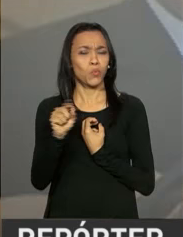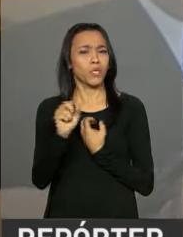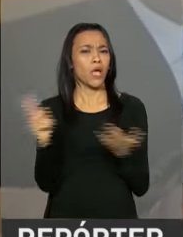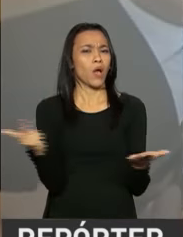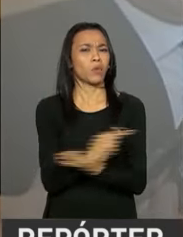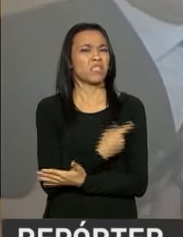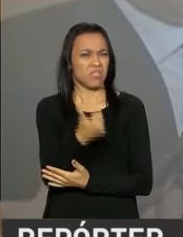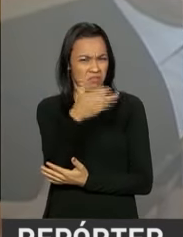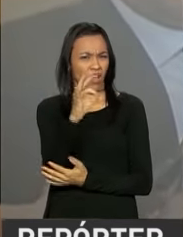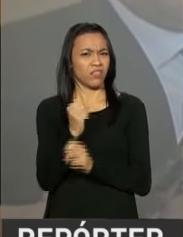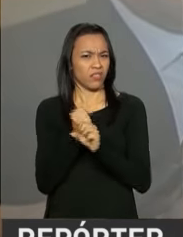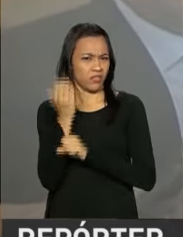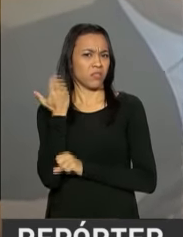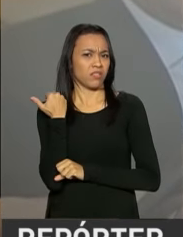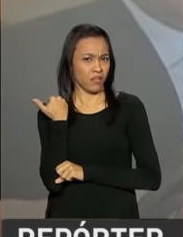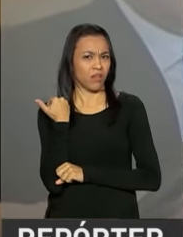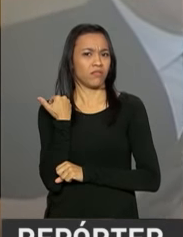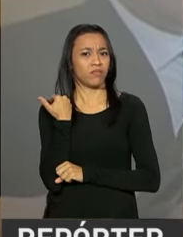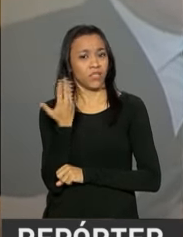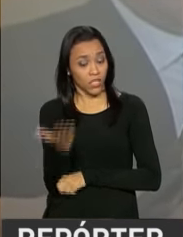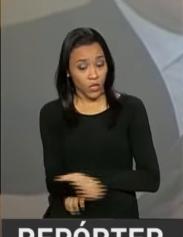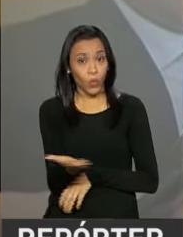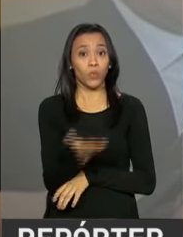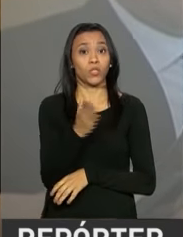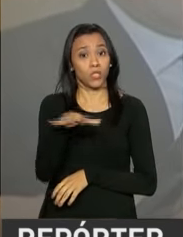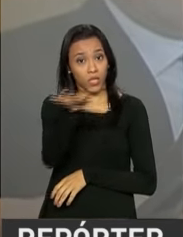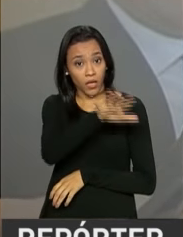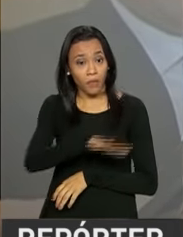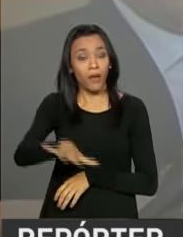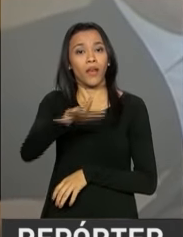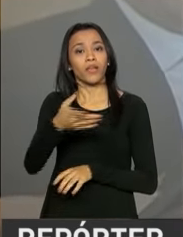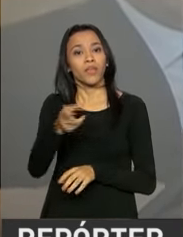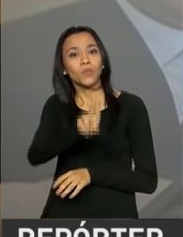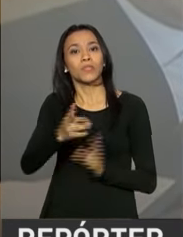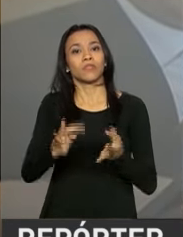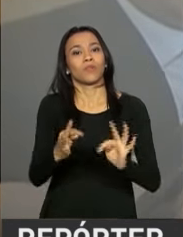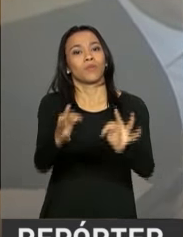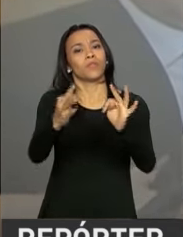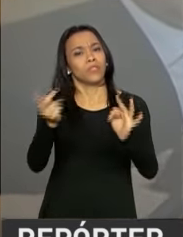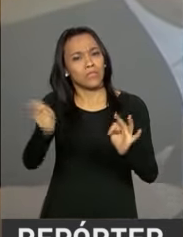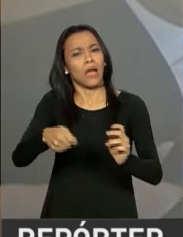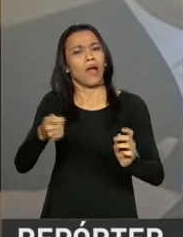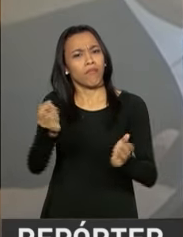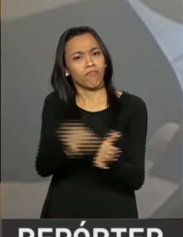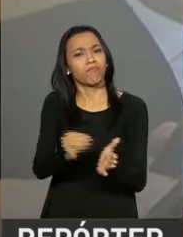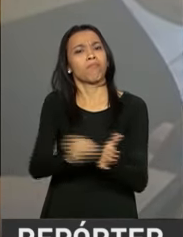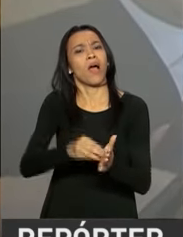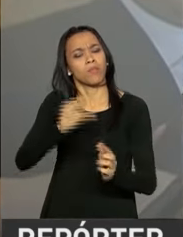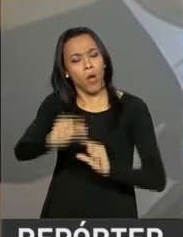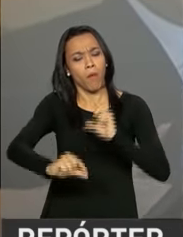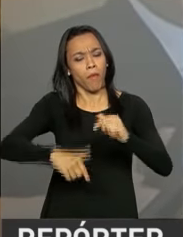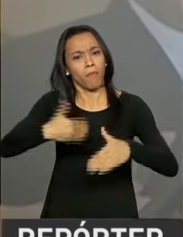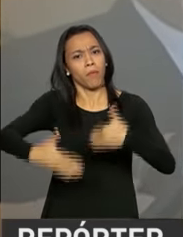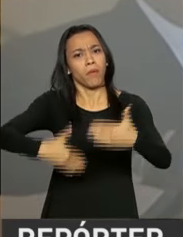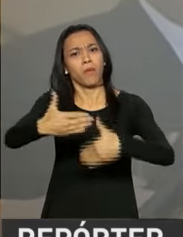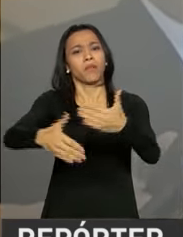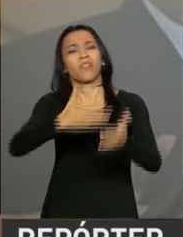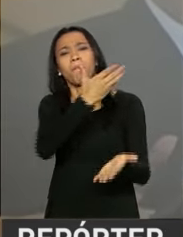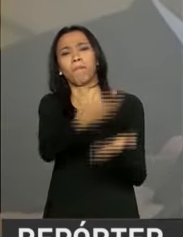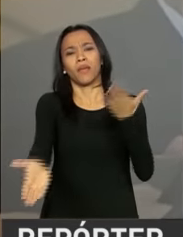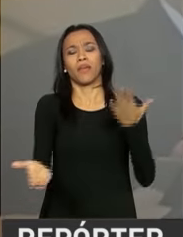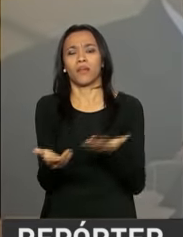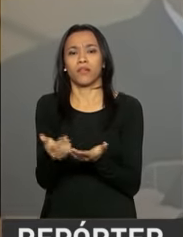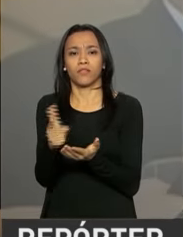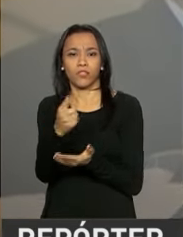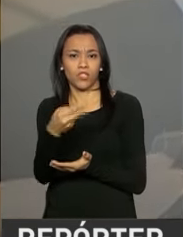acontecia há décadas atrás. é um setor que se modernizou e que ainda pode avançar muito, porque ainda há muita perda de grãos, ainda há